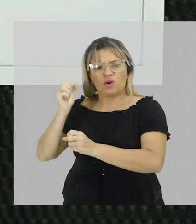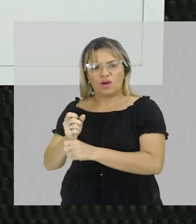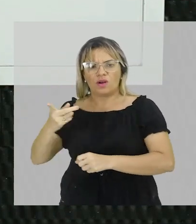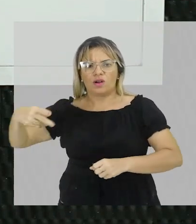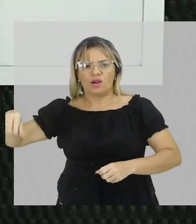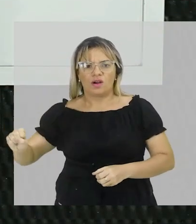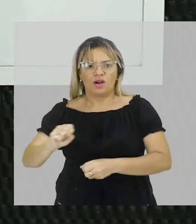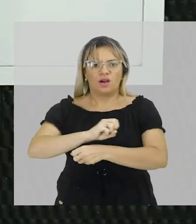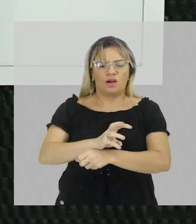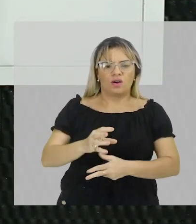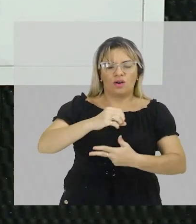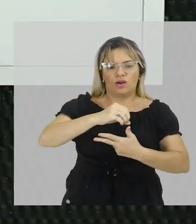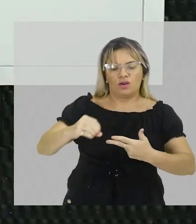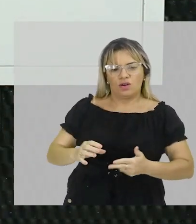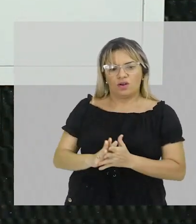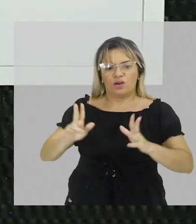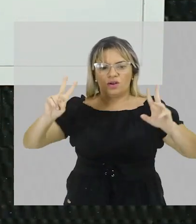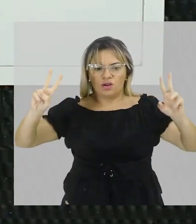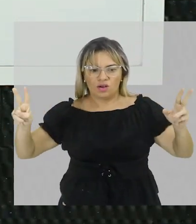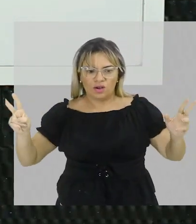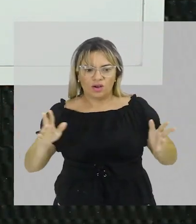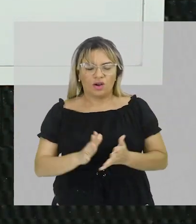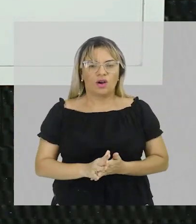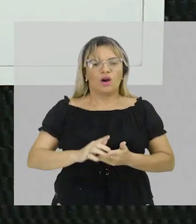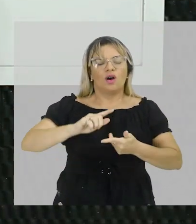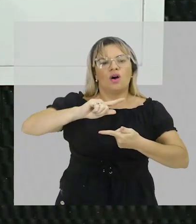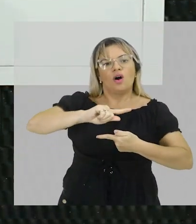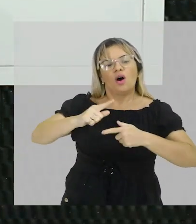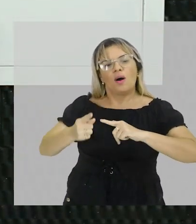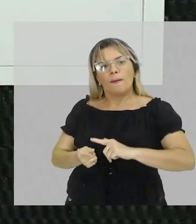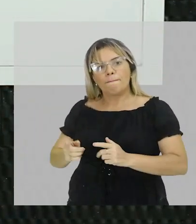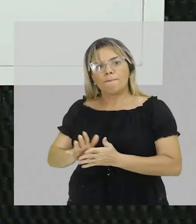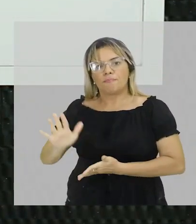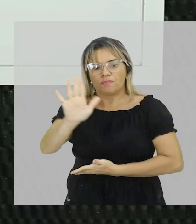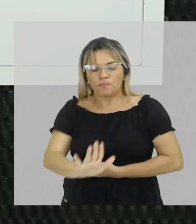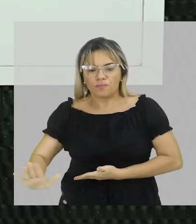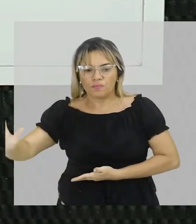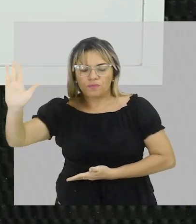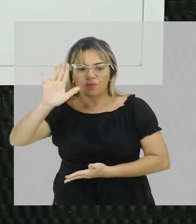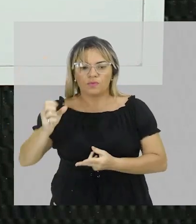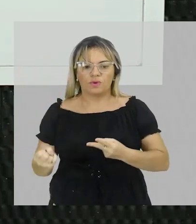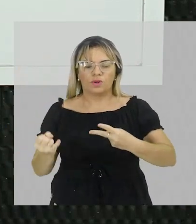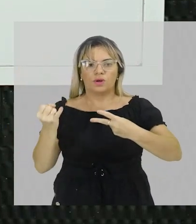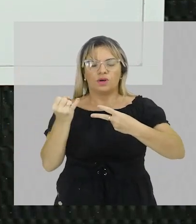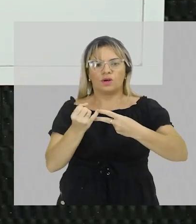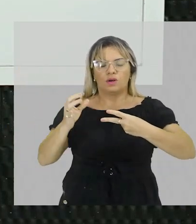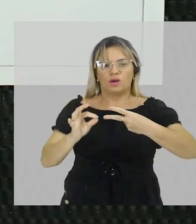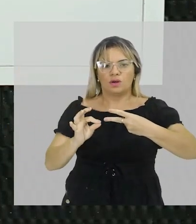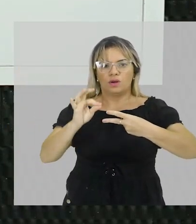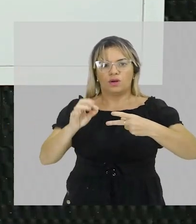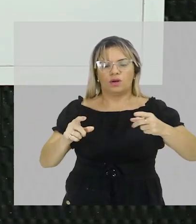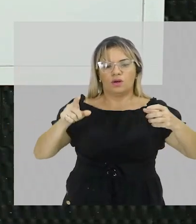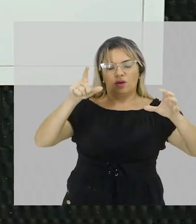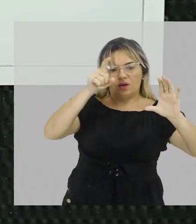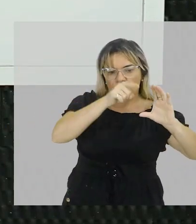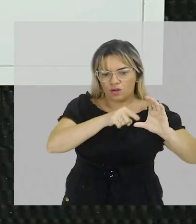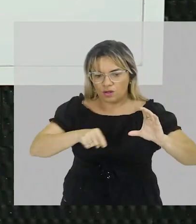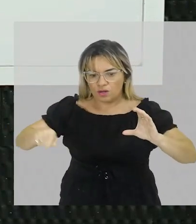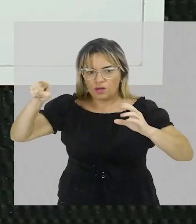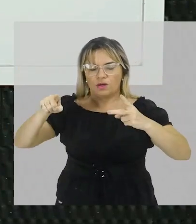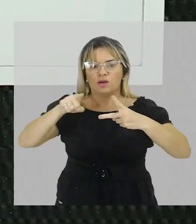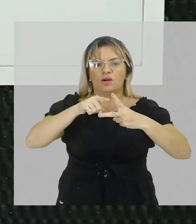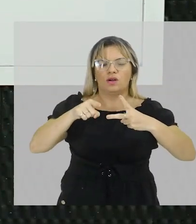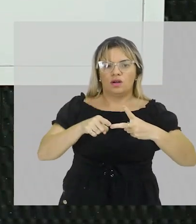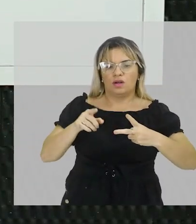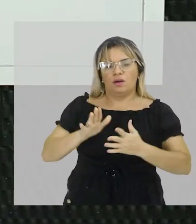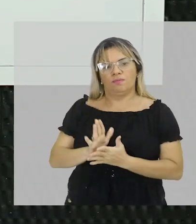Paz do Enem. Nosso assunto é geometria plana, polígonos e circunferência e ângulos. Essa é a parte que a gente vai revisar com